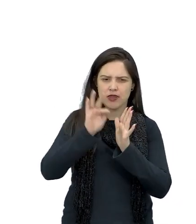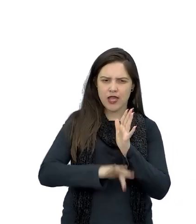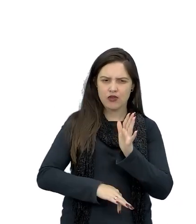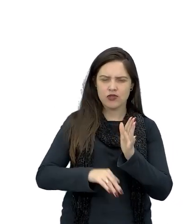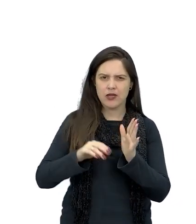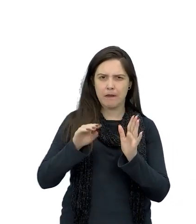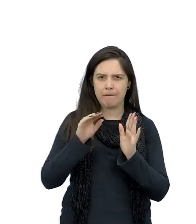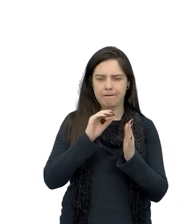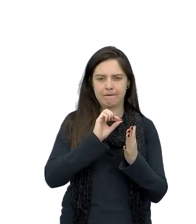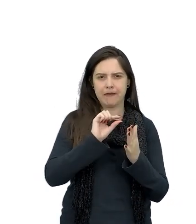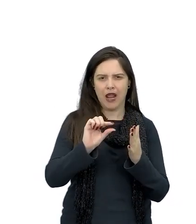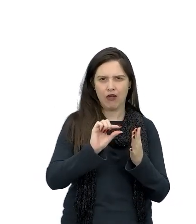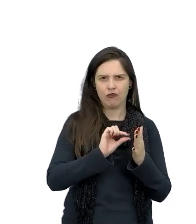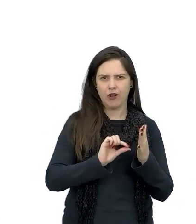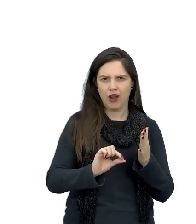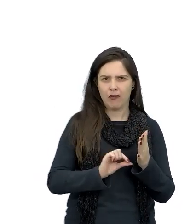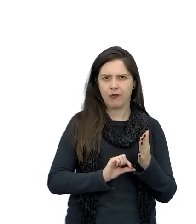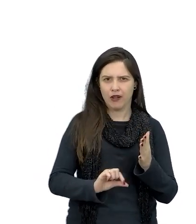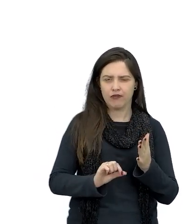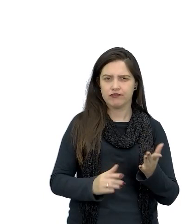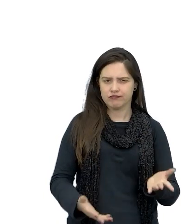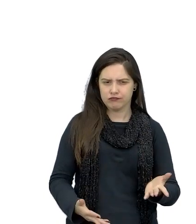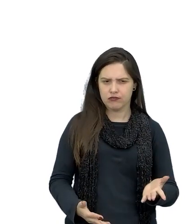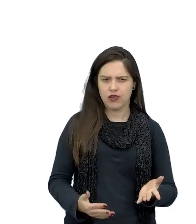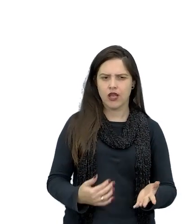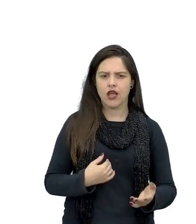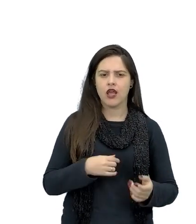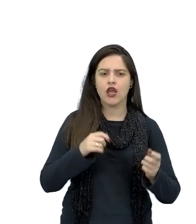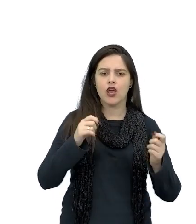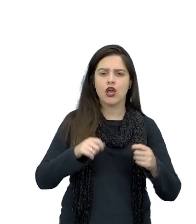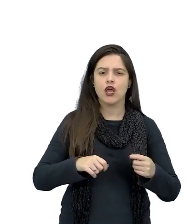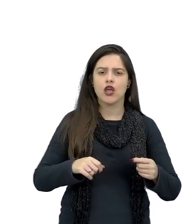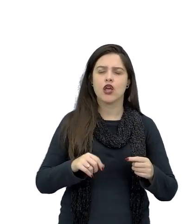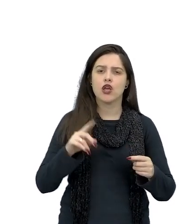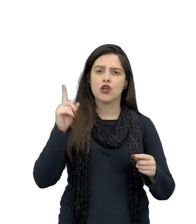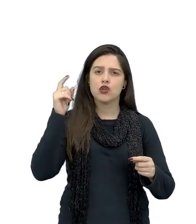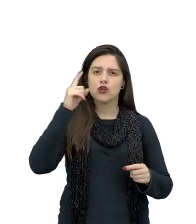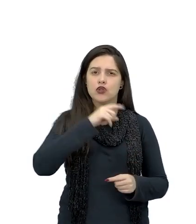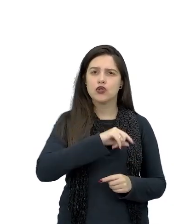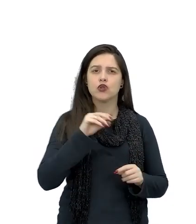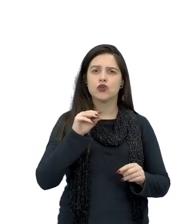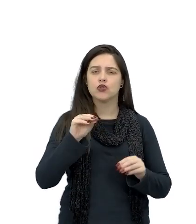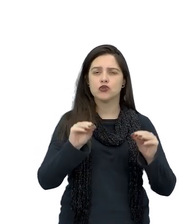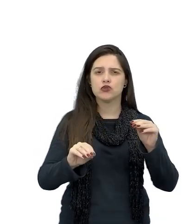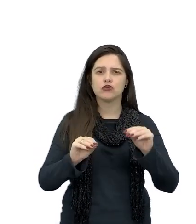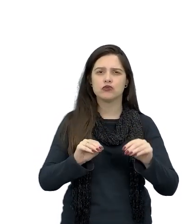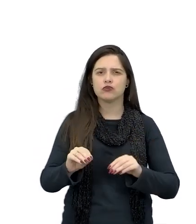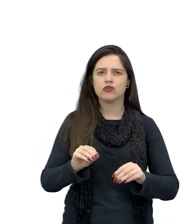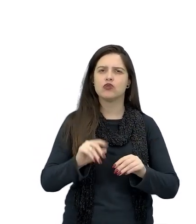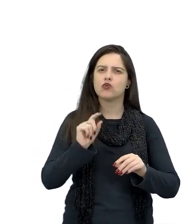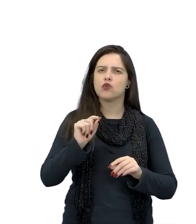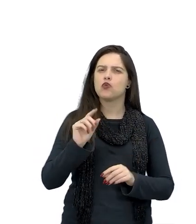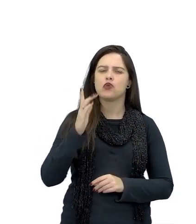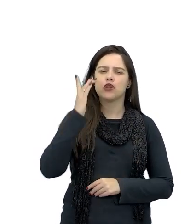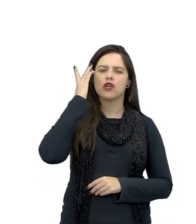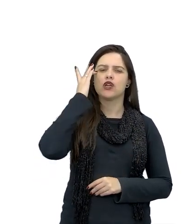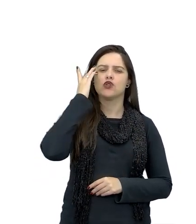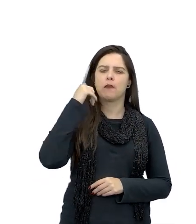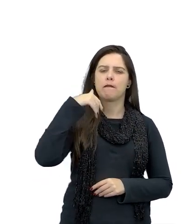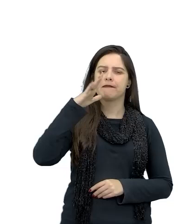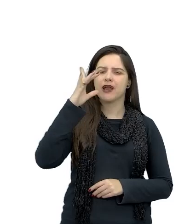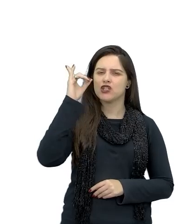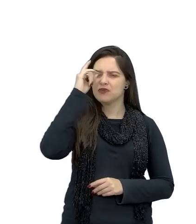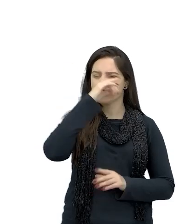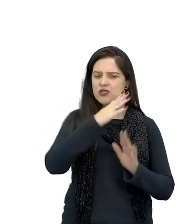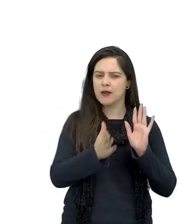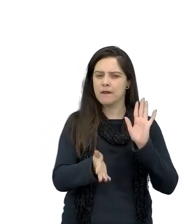parágrafos. E a 4 aqui, que está equivocada, né? Na verdade, a 3. O que achou mais difícil na